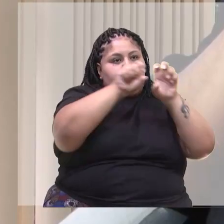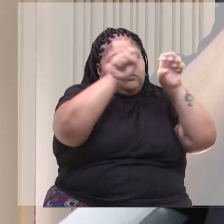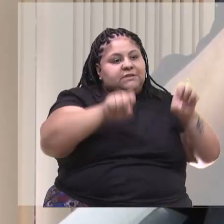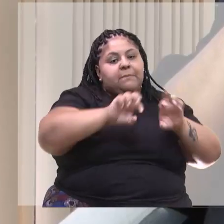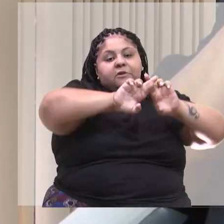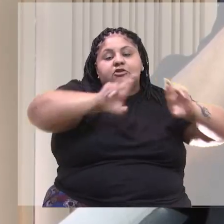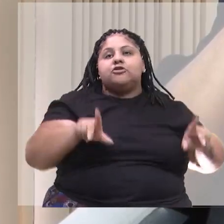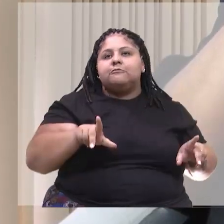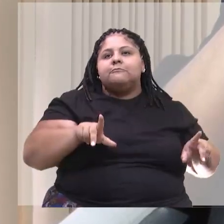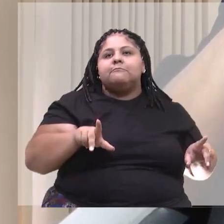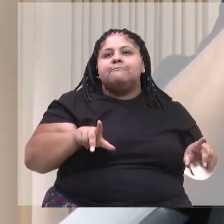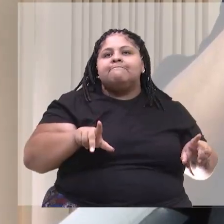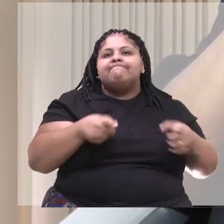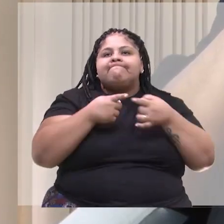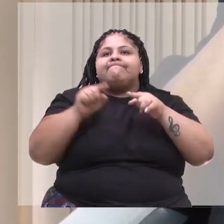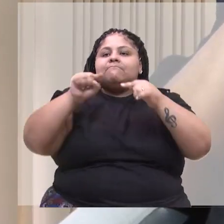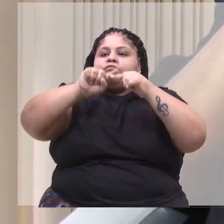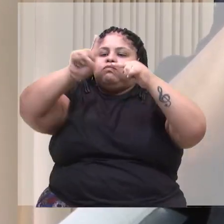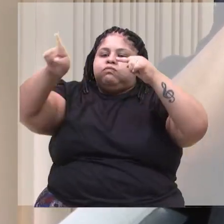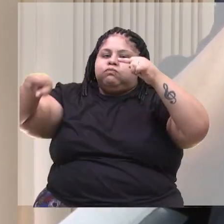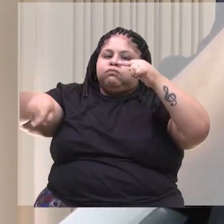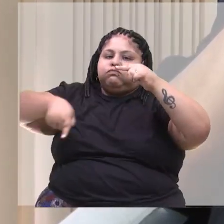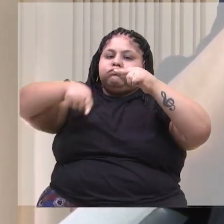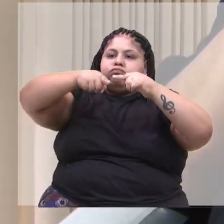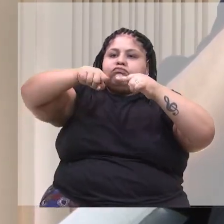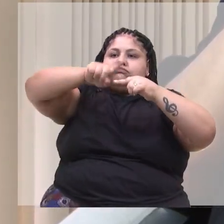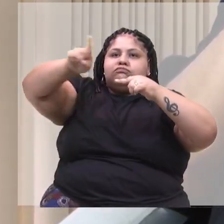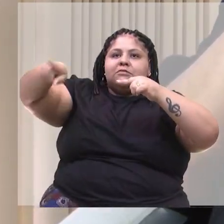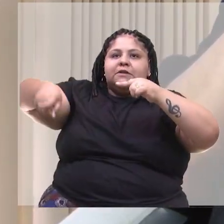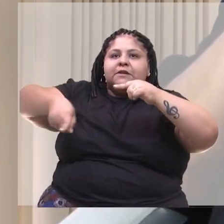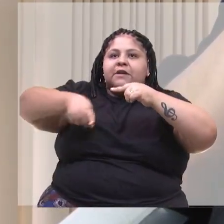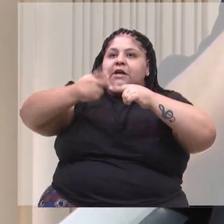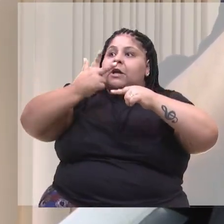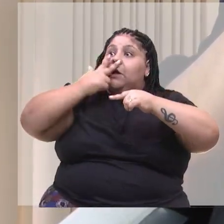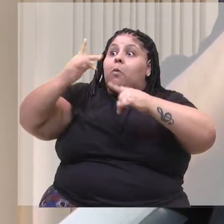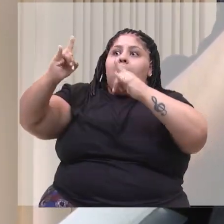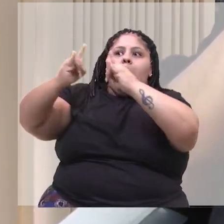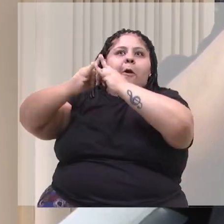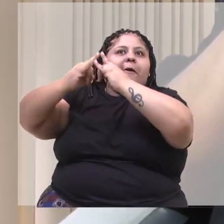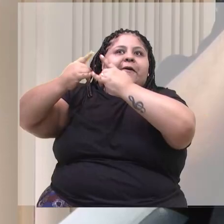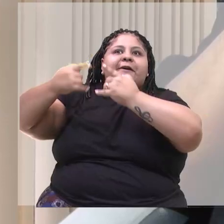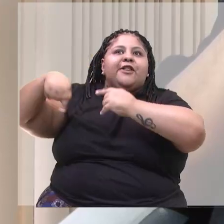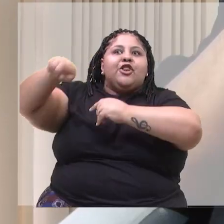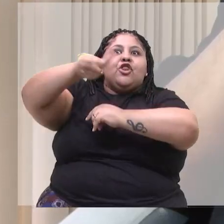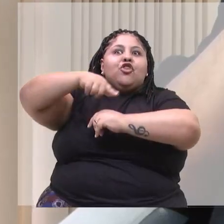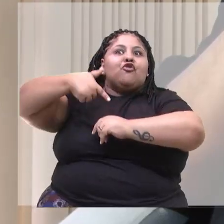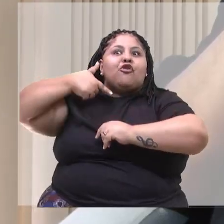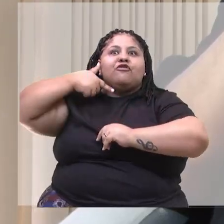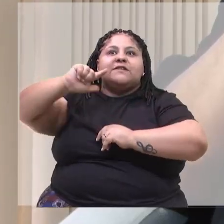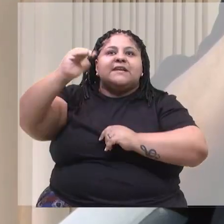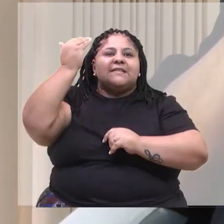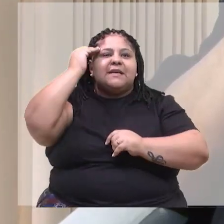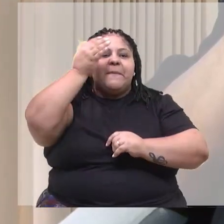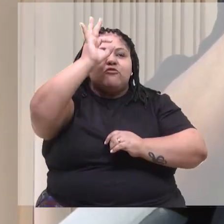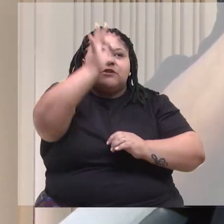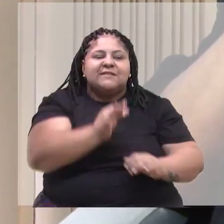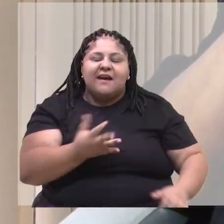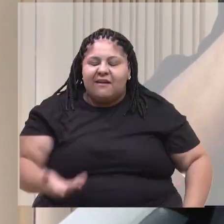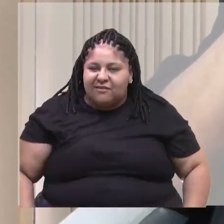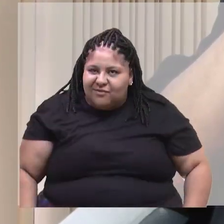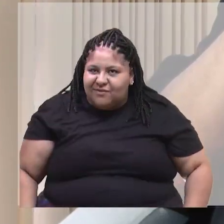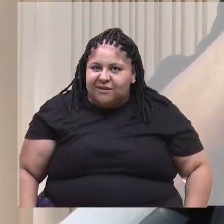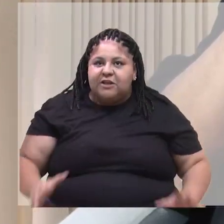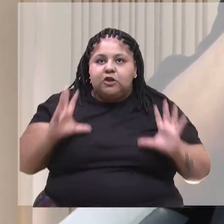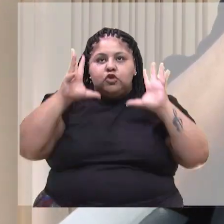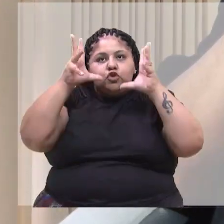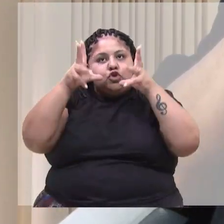deficientes. Mas só que é uma circulação de todos eles nas mesmas entidades. Então, tu nunca consegue saber a realidade.